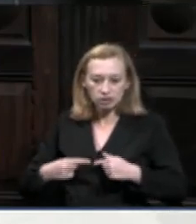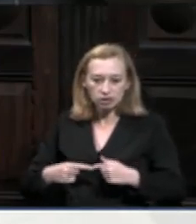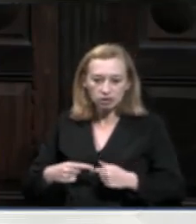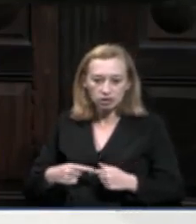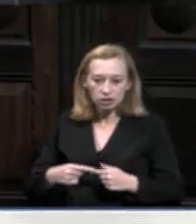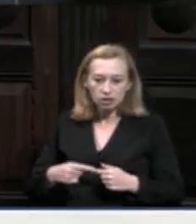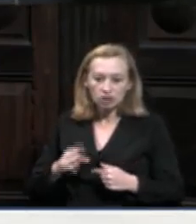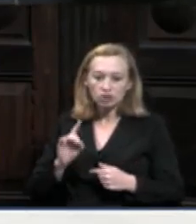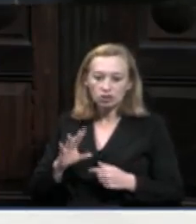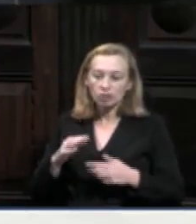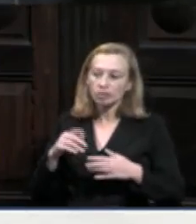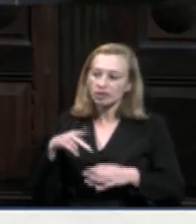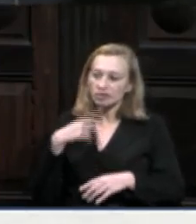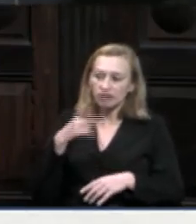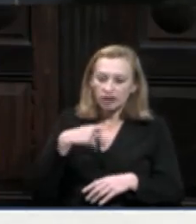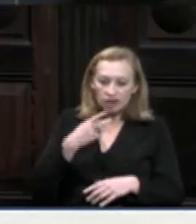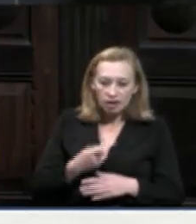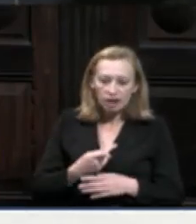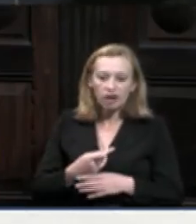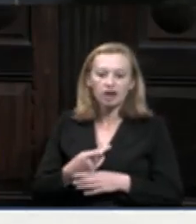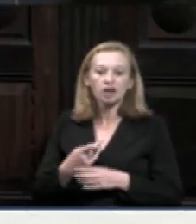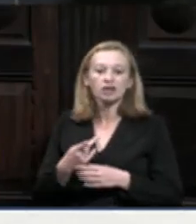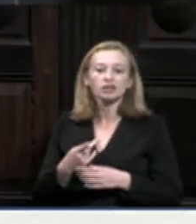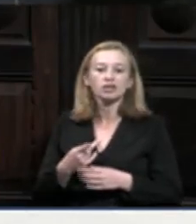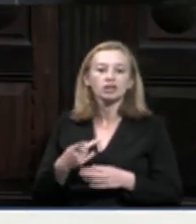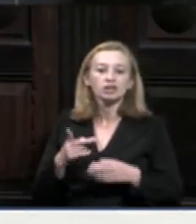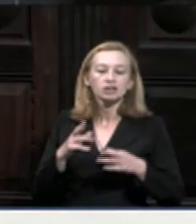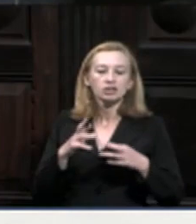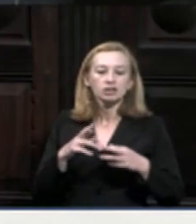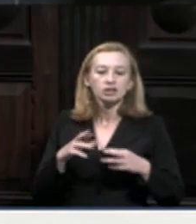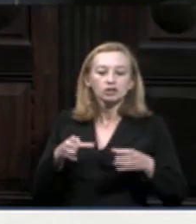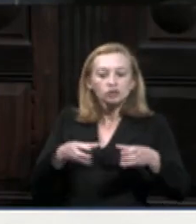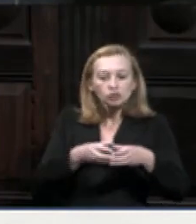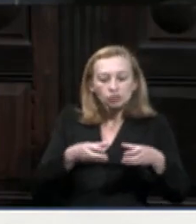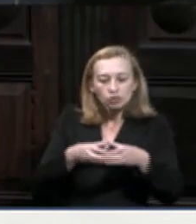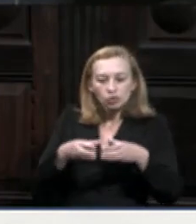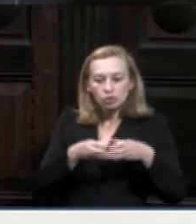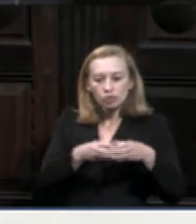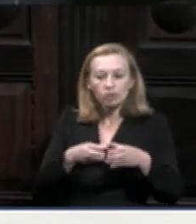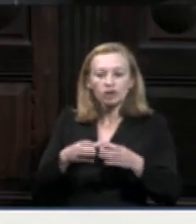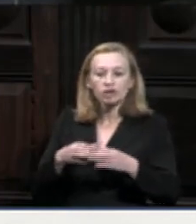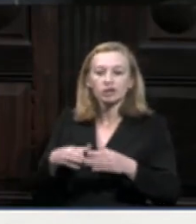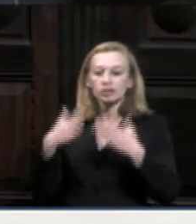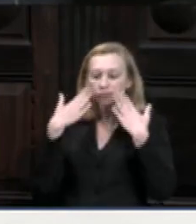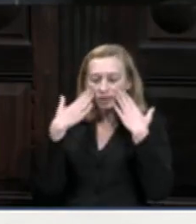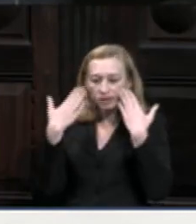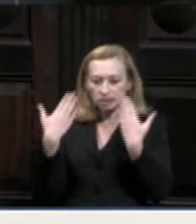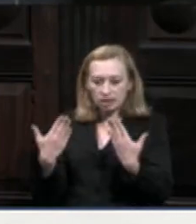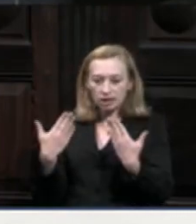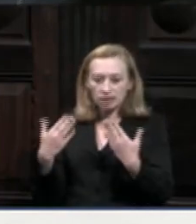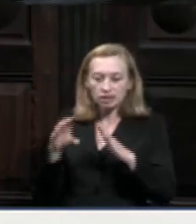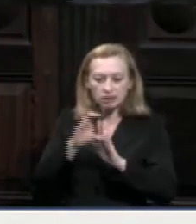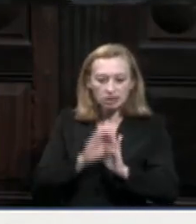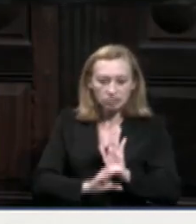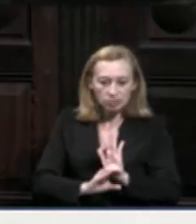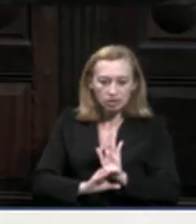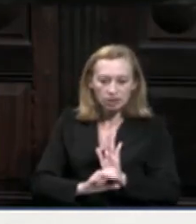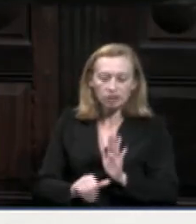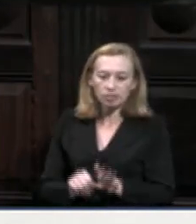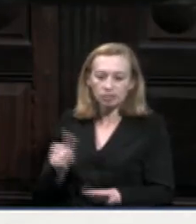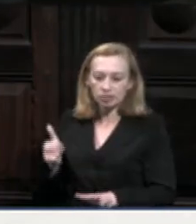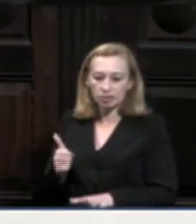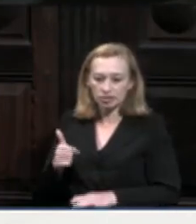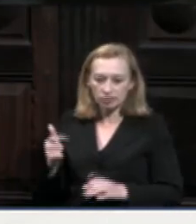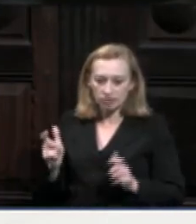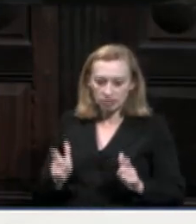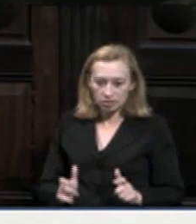que se pronunciem as comissões sobre as emendas de plenário apresentadas quando ele entrou em pauta a primeira vez, não